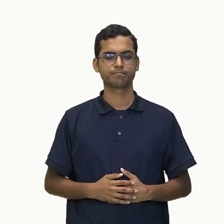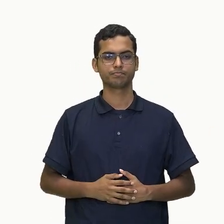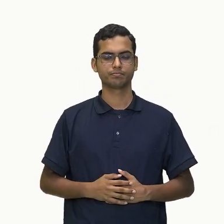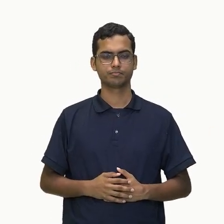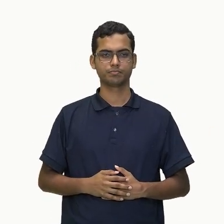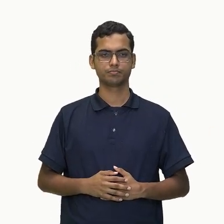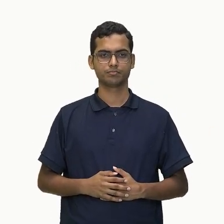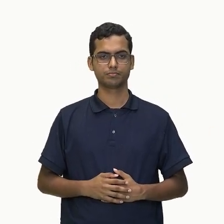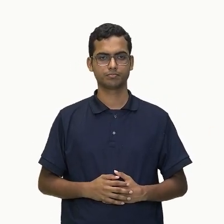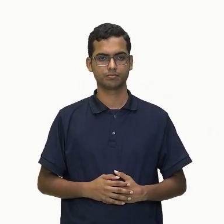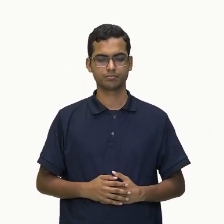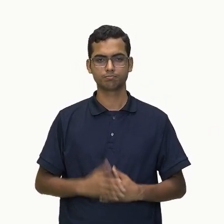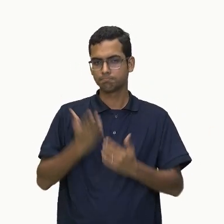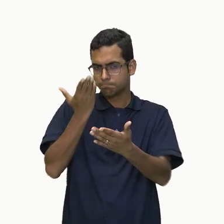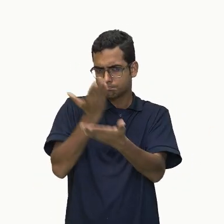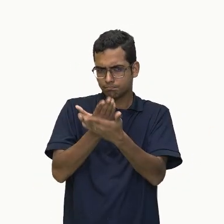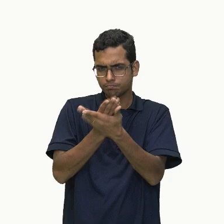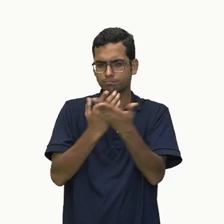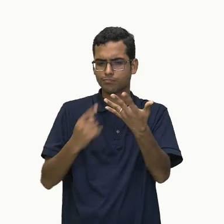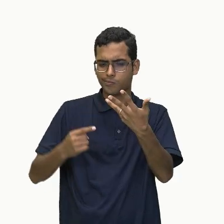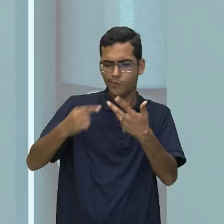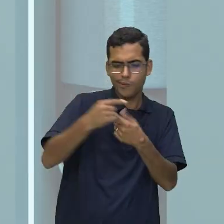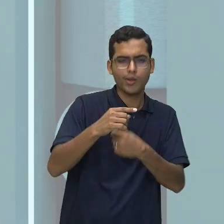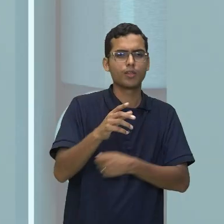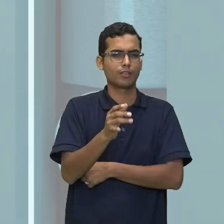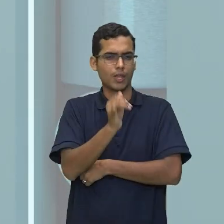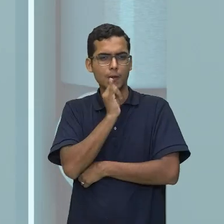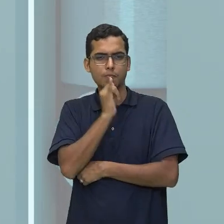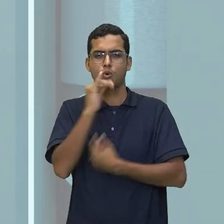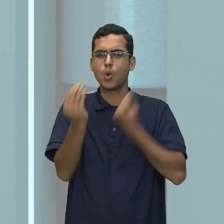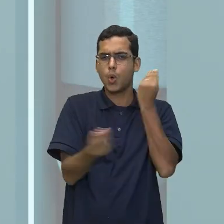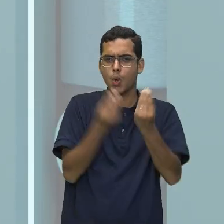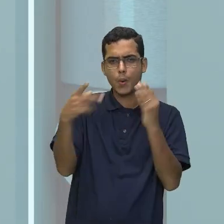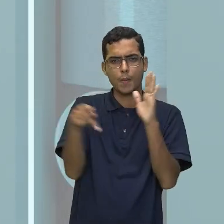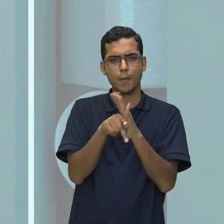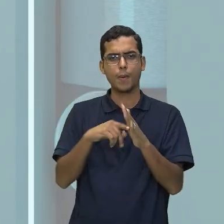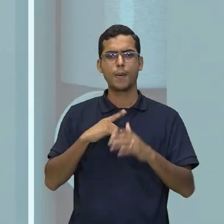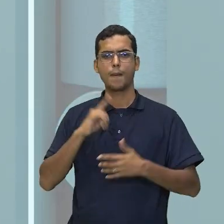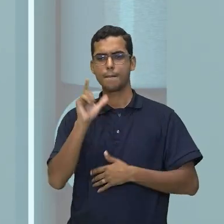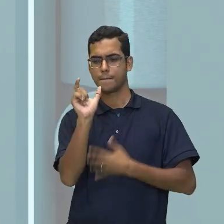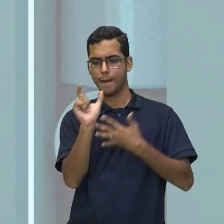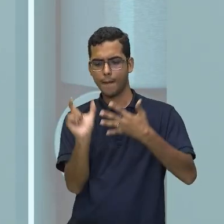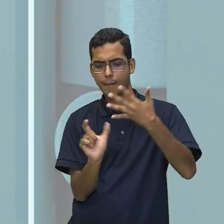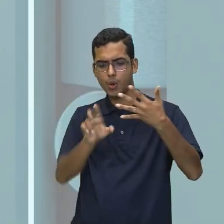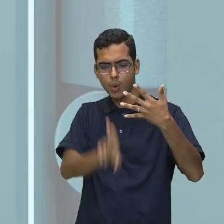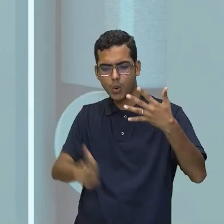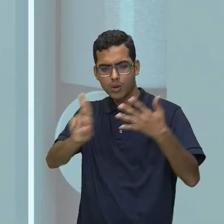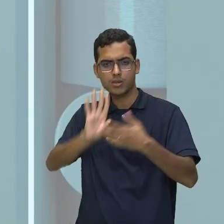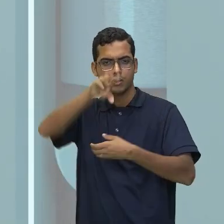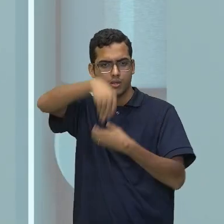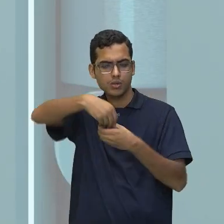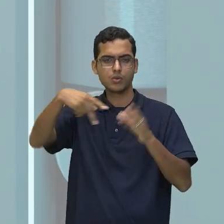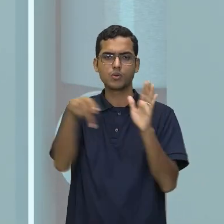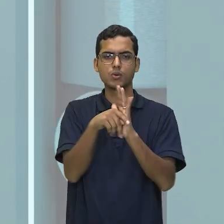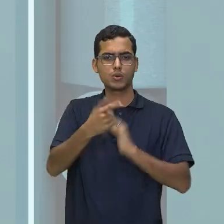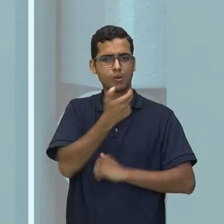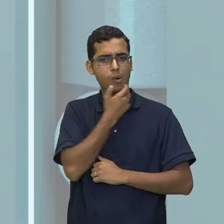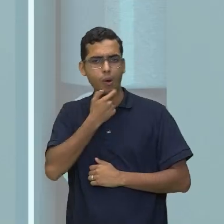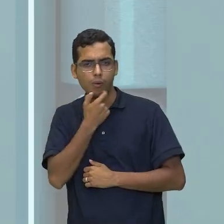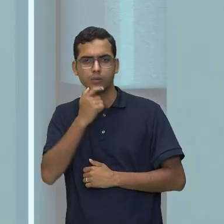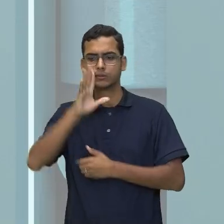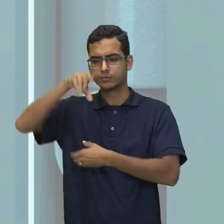nós tivemos aí bastante exemplos, né, de como as palavras são utilizadas na língua inglesa,